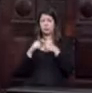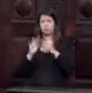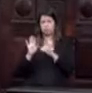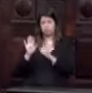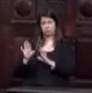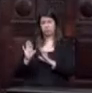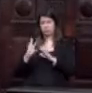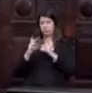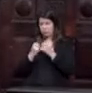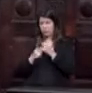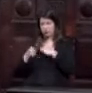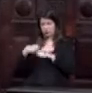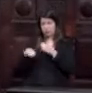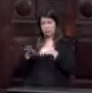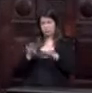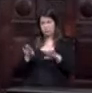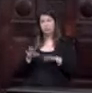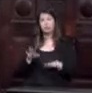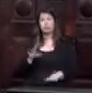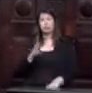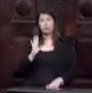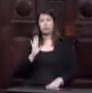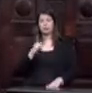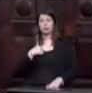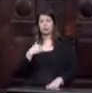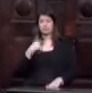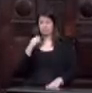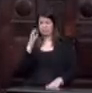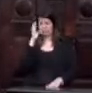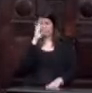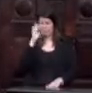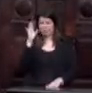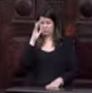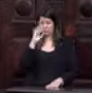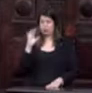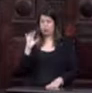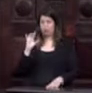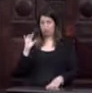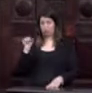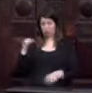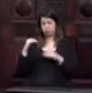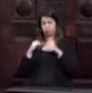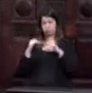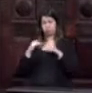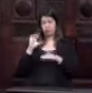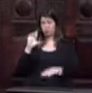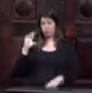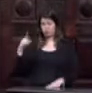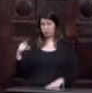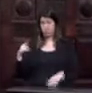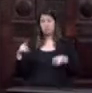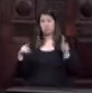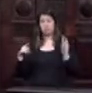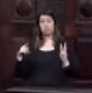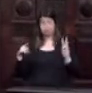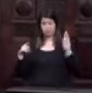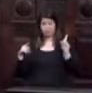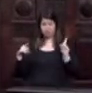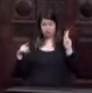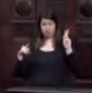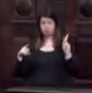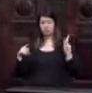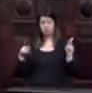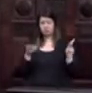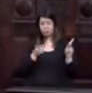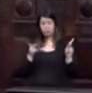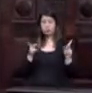Orçamento. Mas na linha tanto do deputado Luiz Paulo quanto do deputado Valdec.